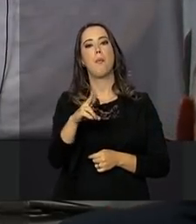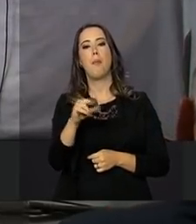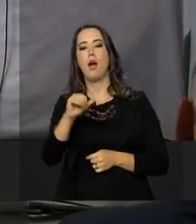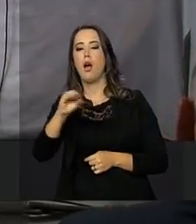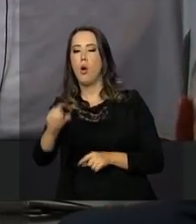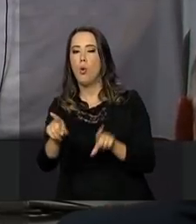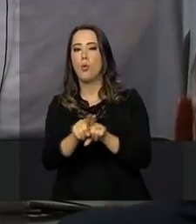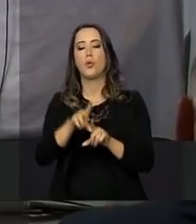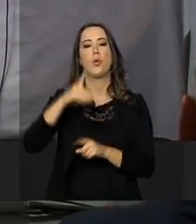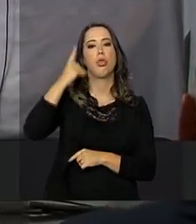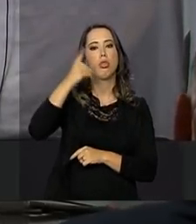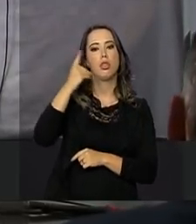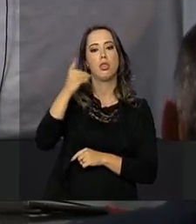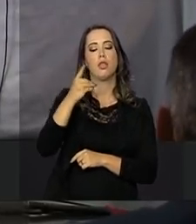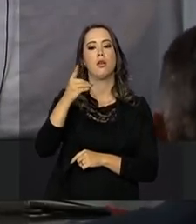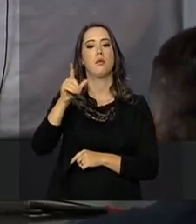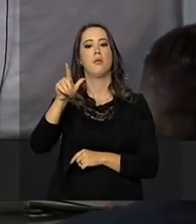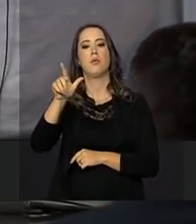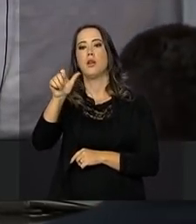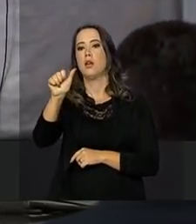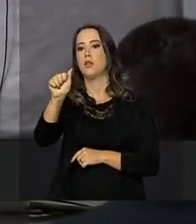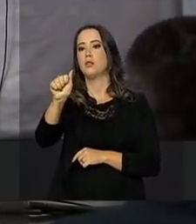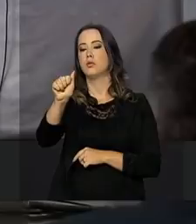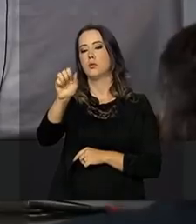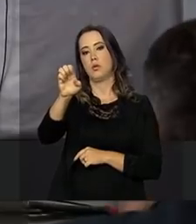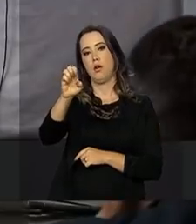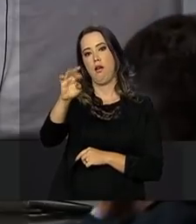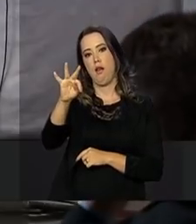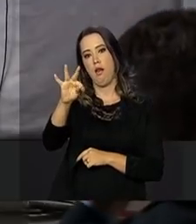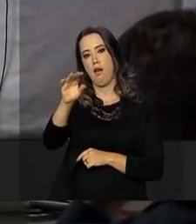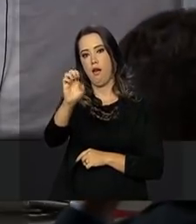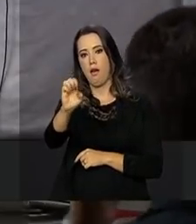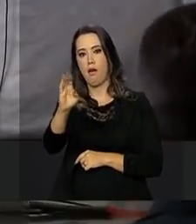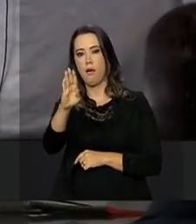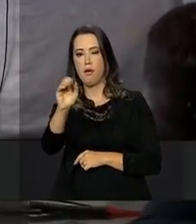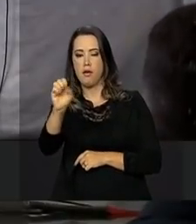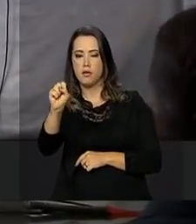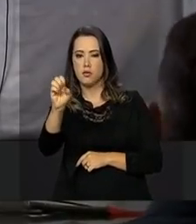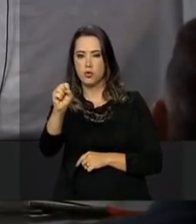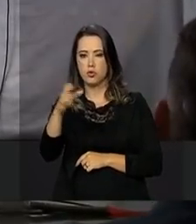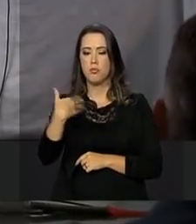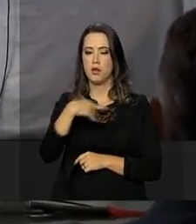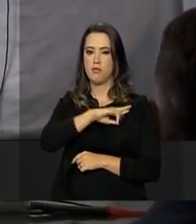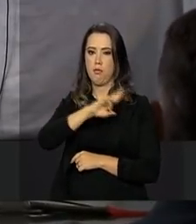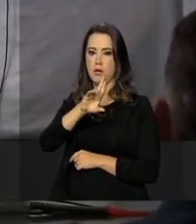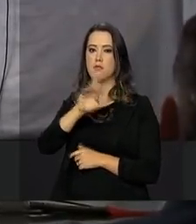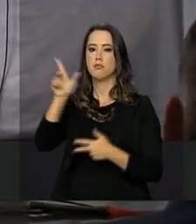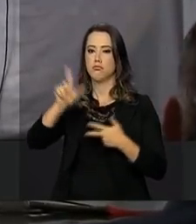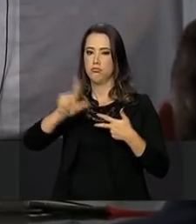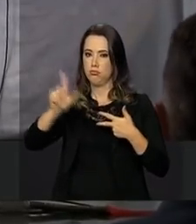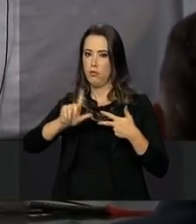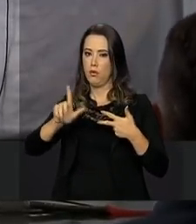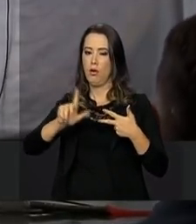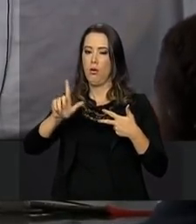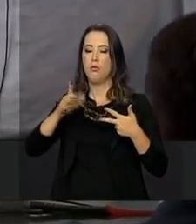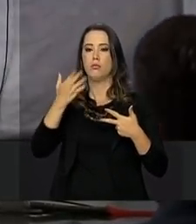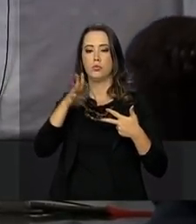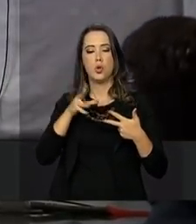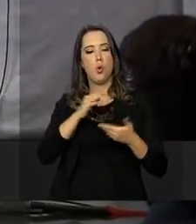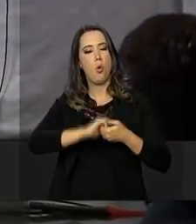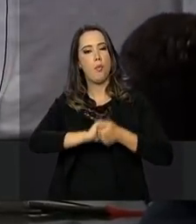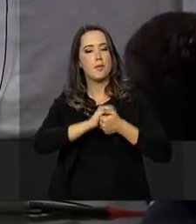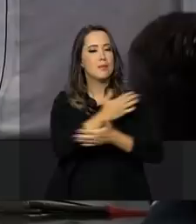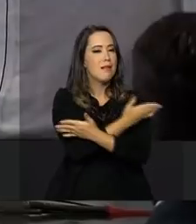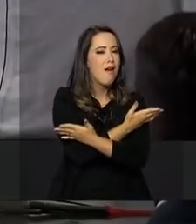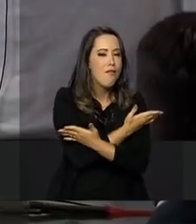Bessa, representando Laert Bessa, representando o Poder Legislativo. Cumprimentar naturalmente todos os